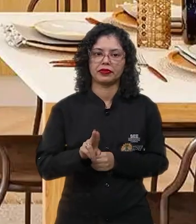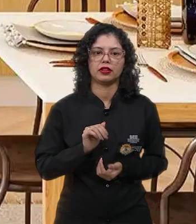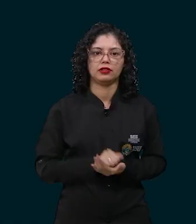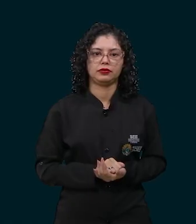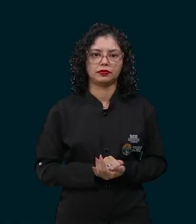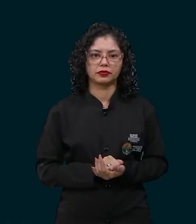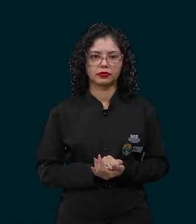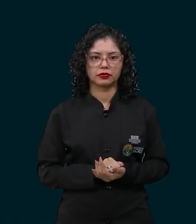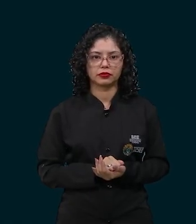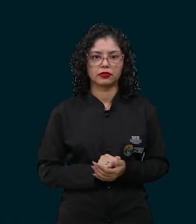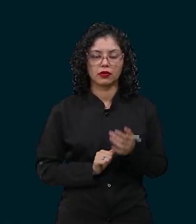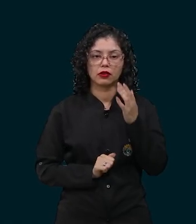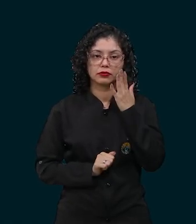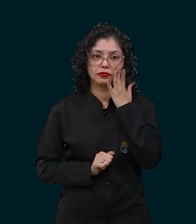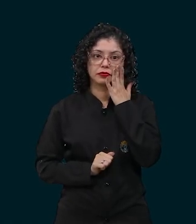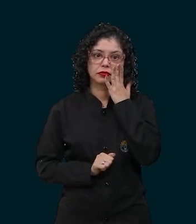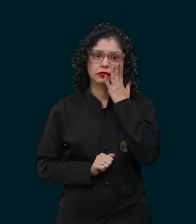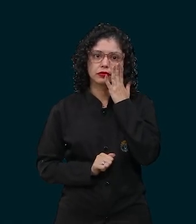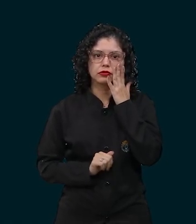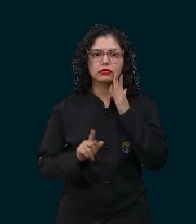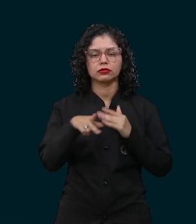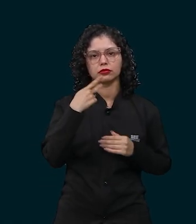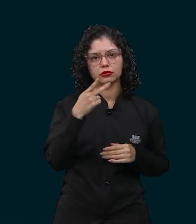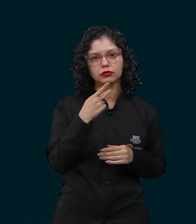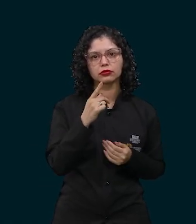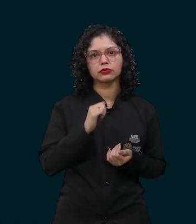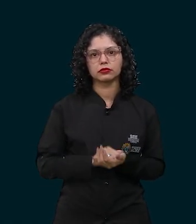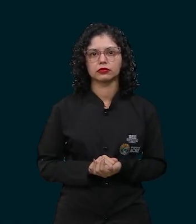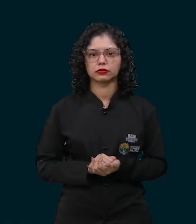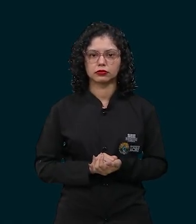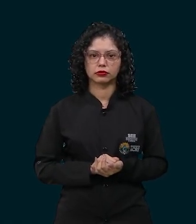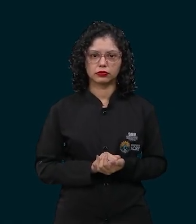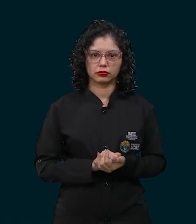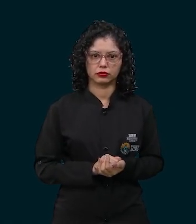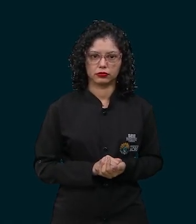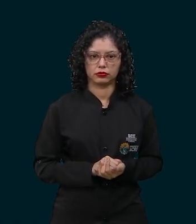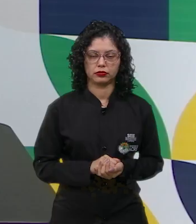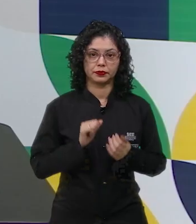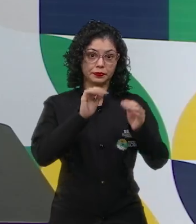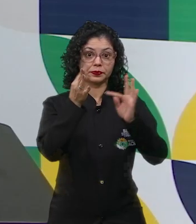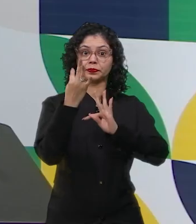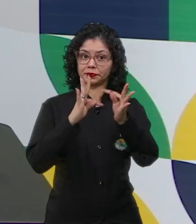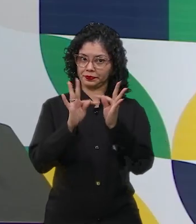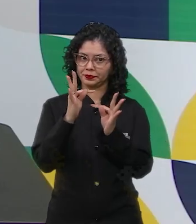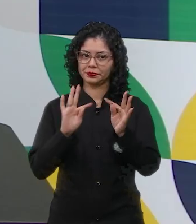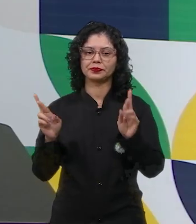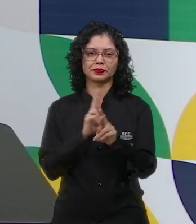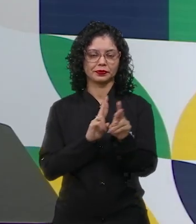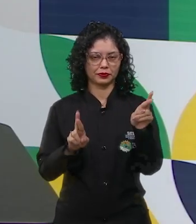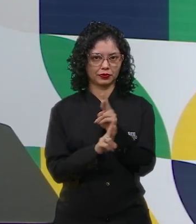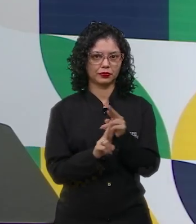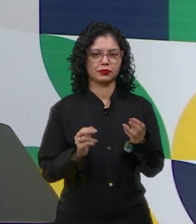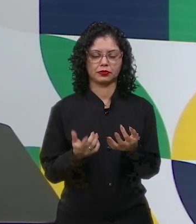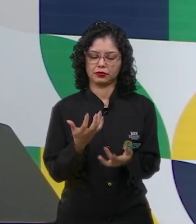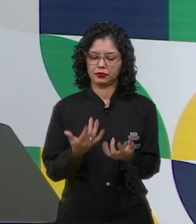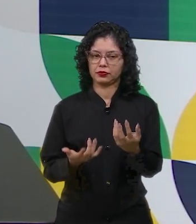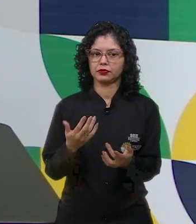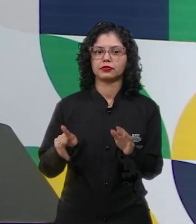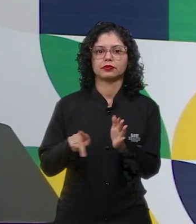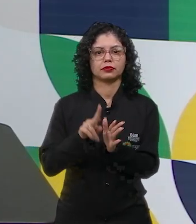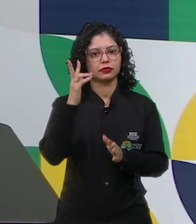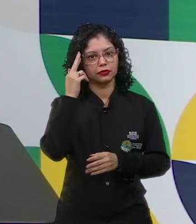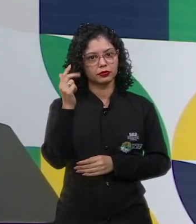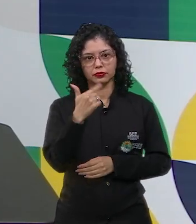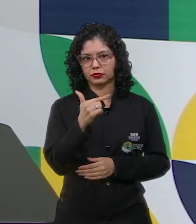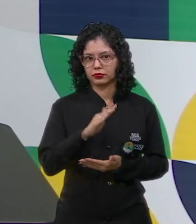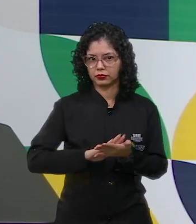manuseando. Então, para falar aqui, né, a questão da tecnologia relacionada ali ao fogão normal, né, não